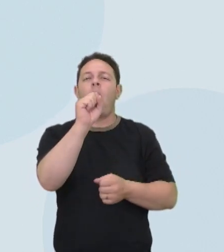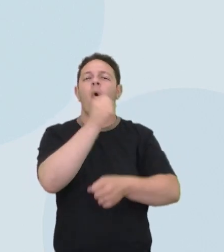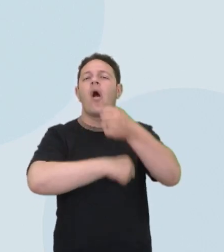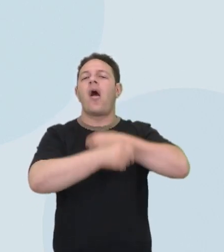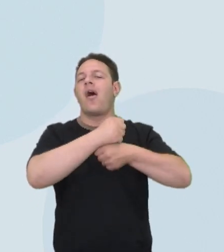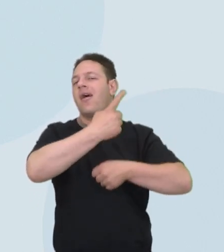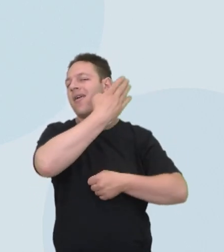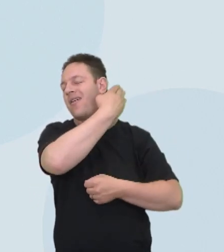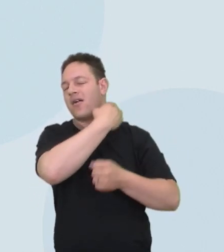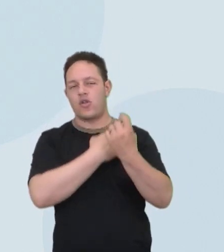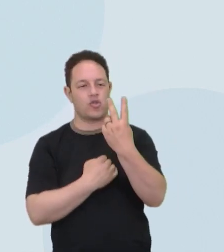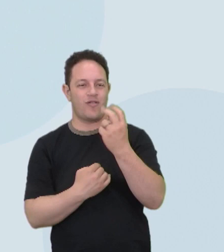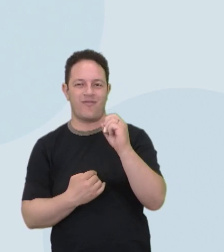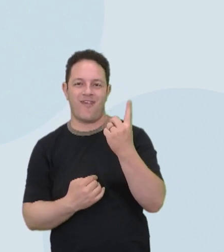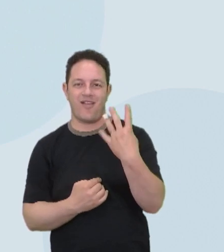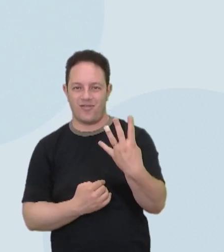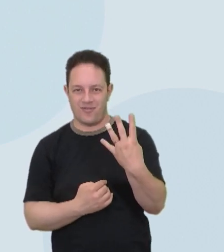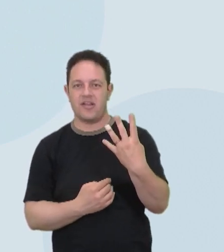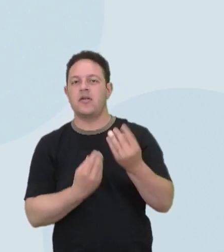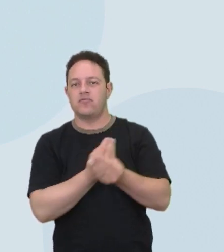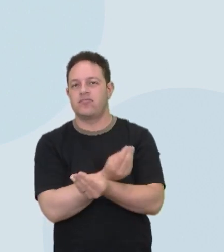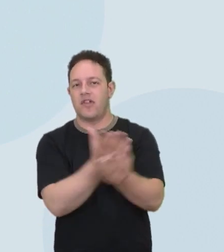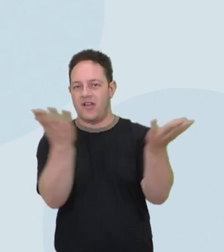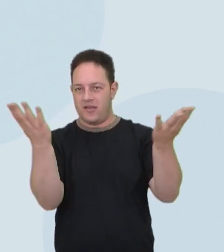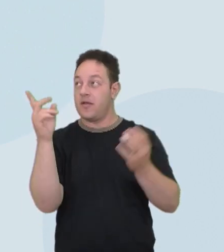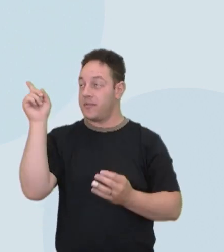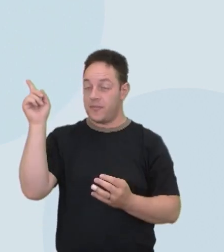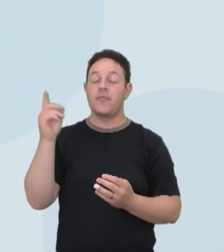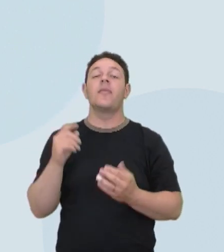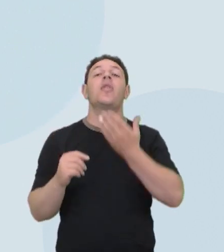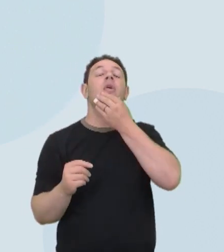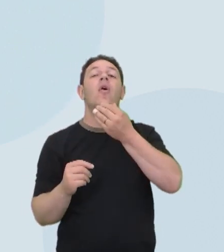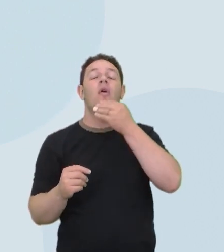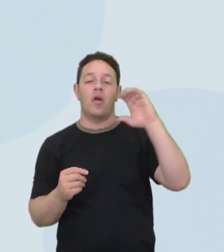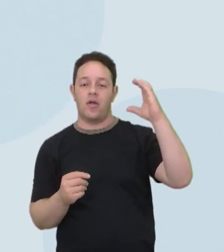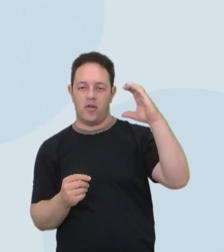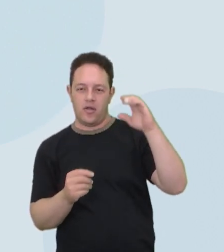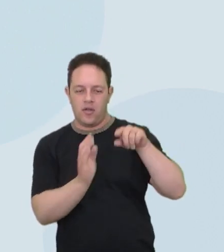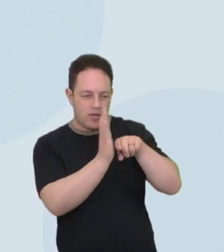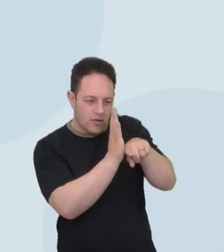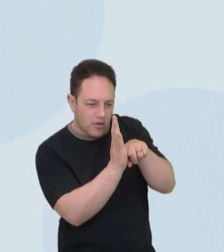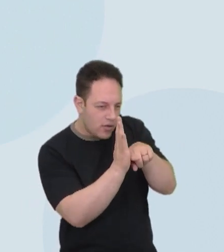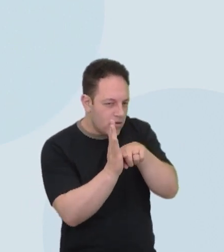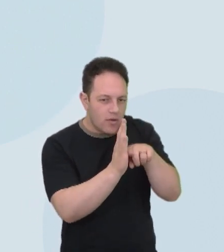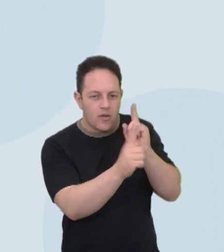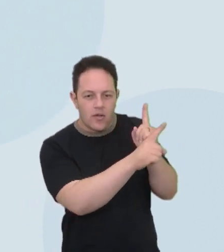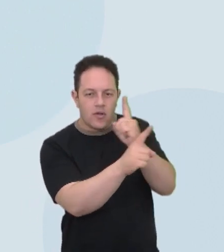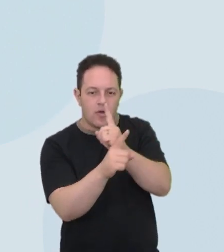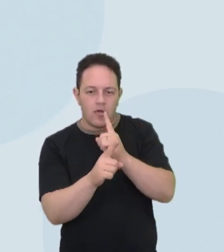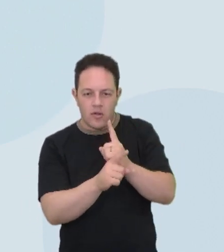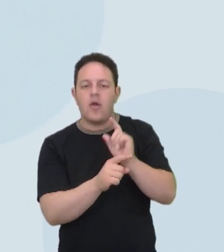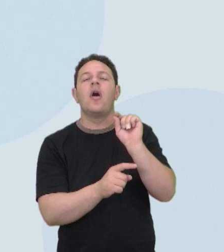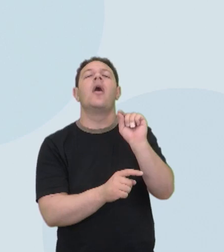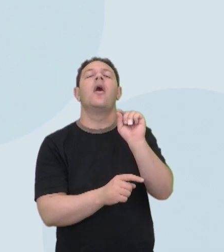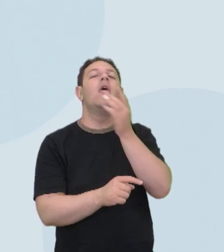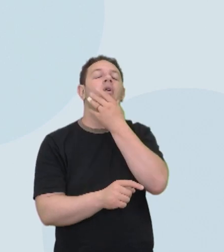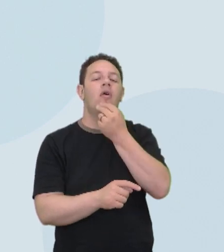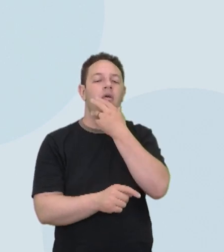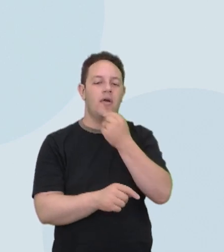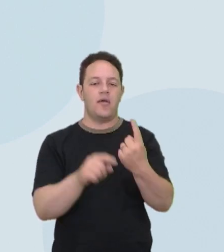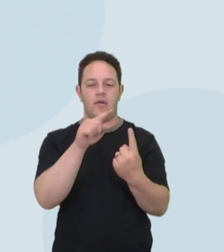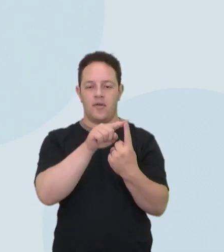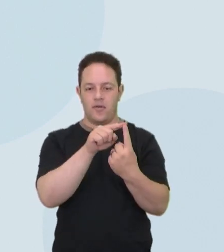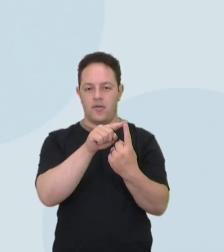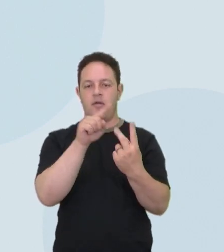Então, foi apresentado em 2014. Os cientistas que realizaram, então, esse